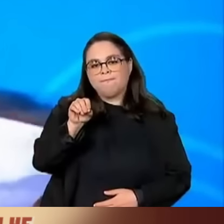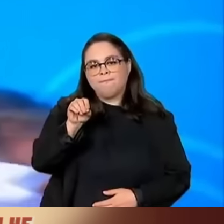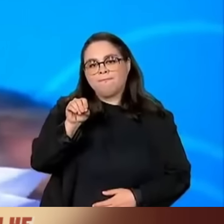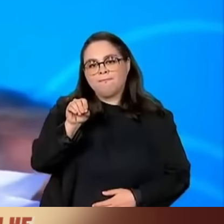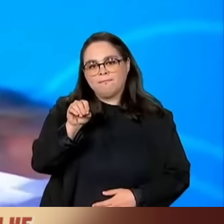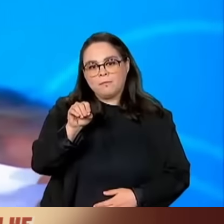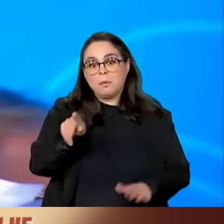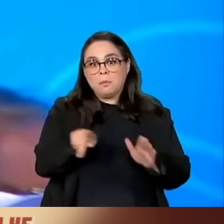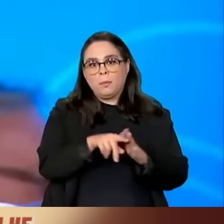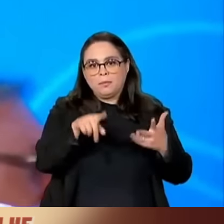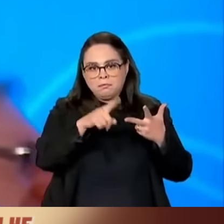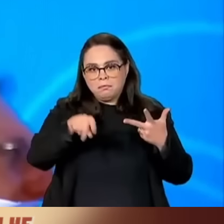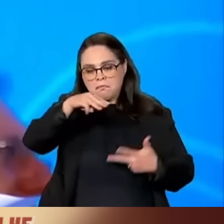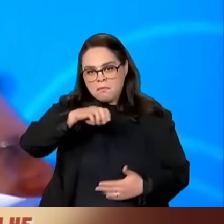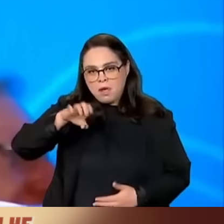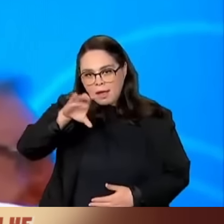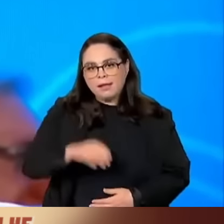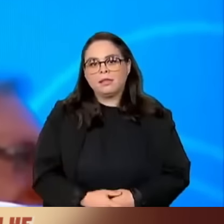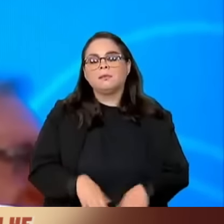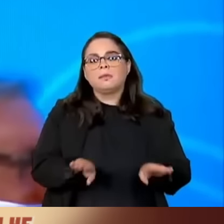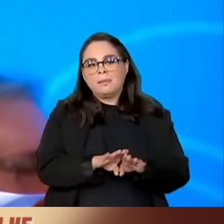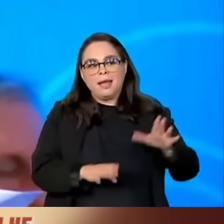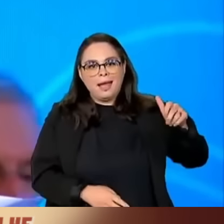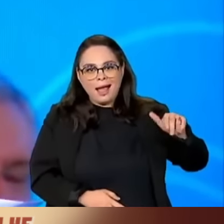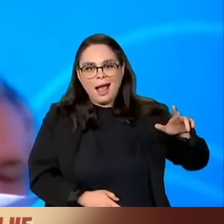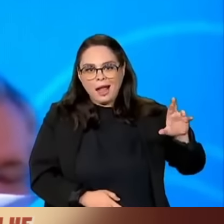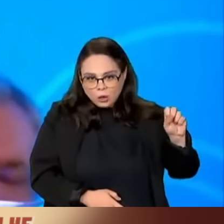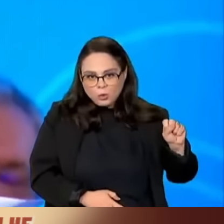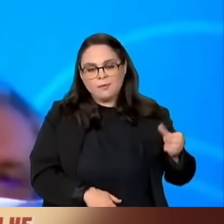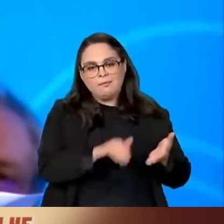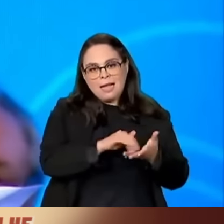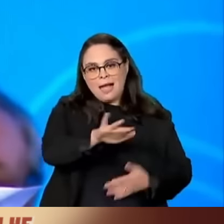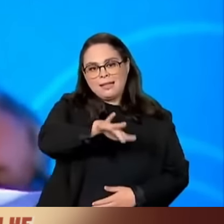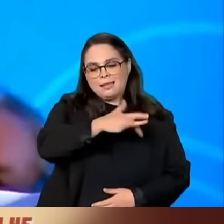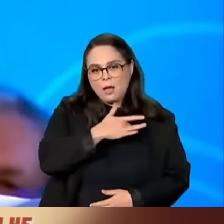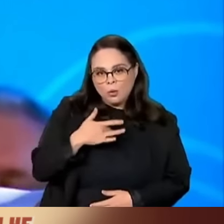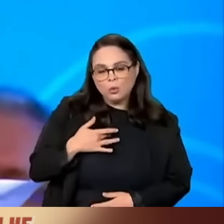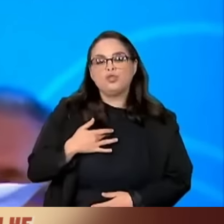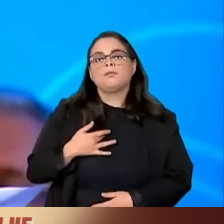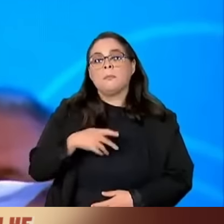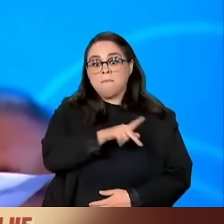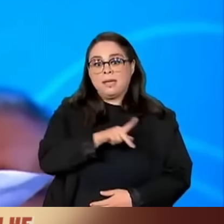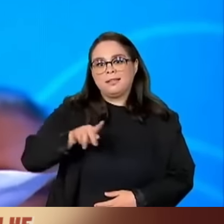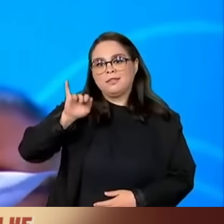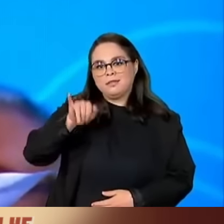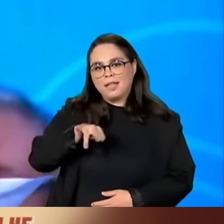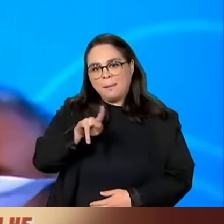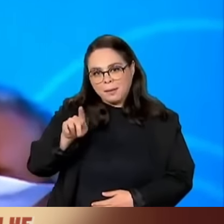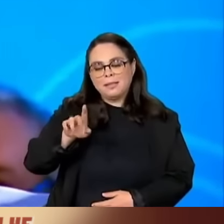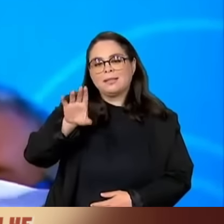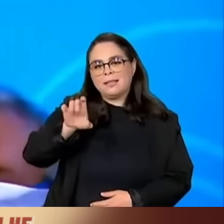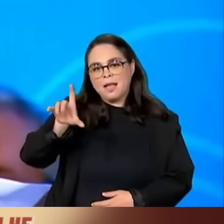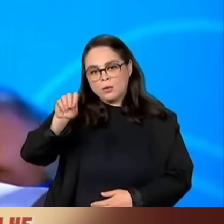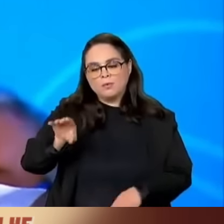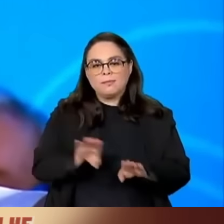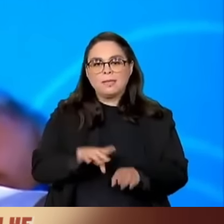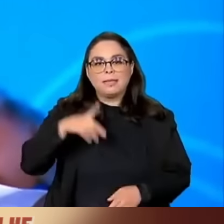Rosa, do MEC, Carlos Gadelha, da Saúde, Celso Pancera, que preside a FINEP, deputada Ana